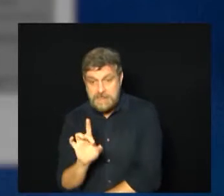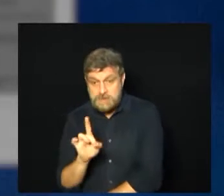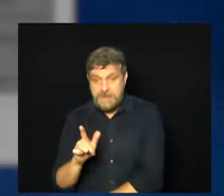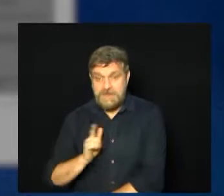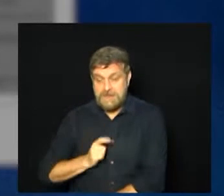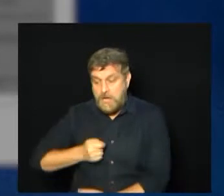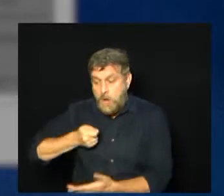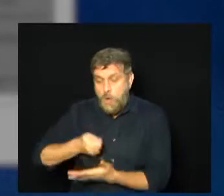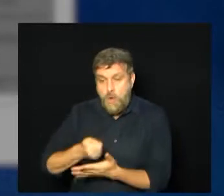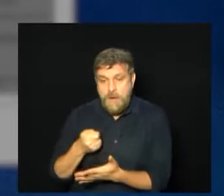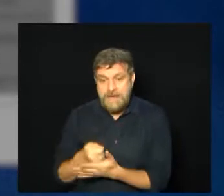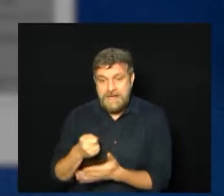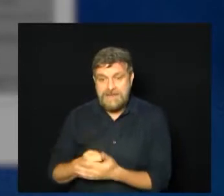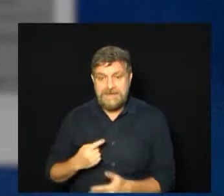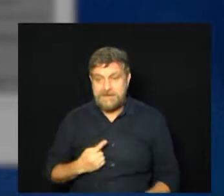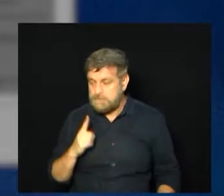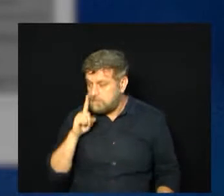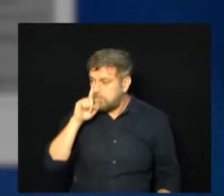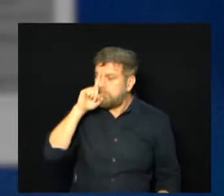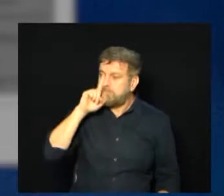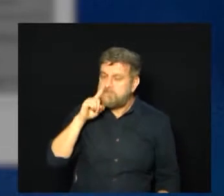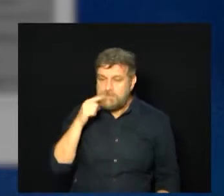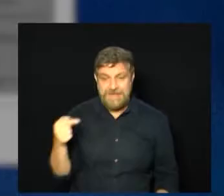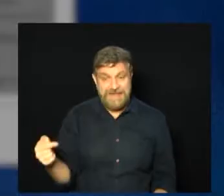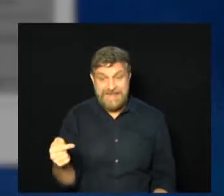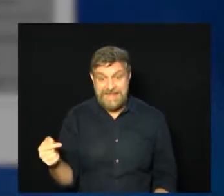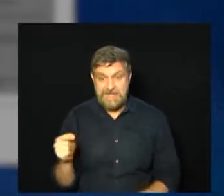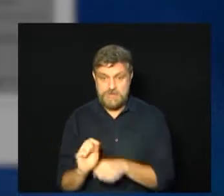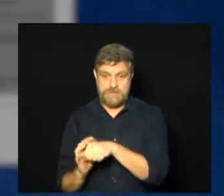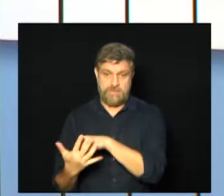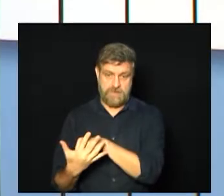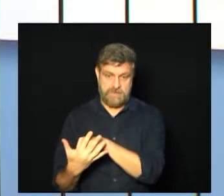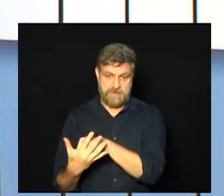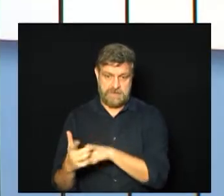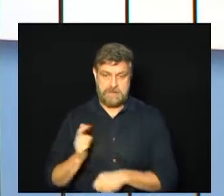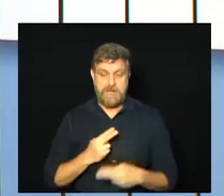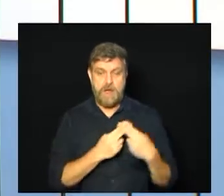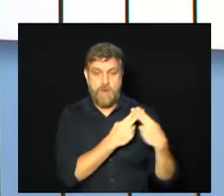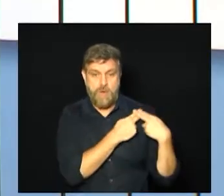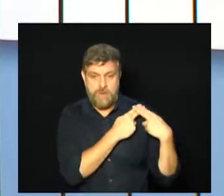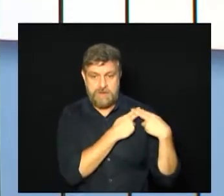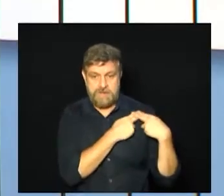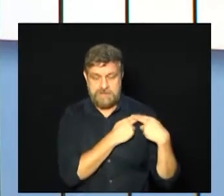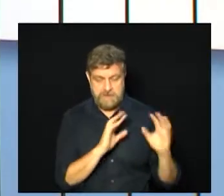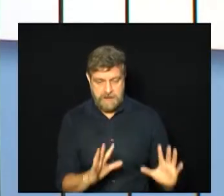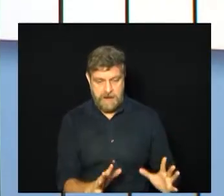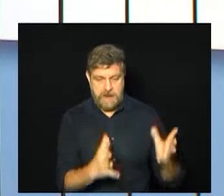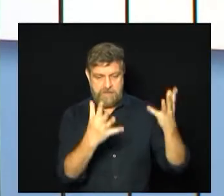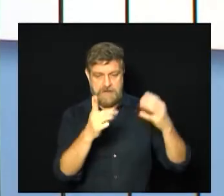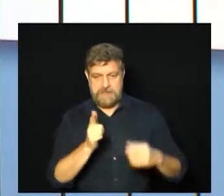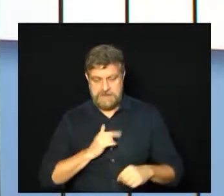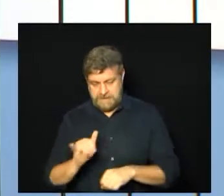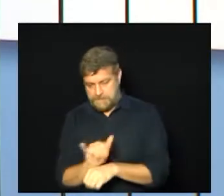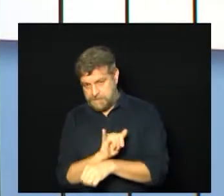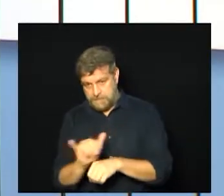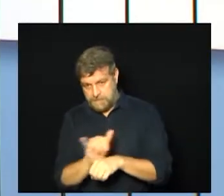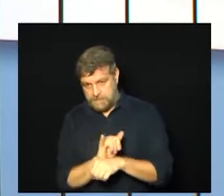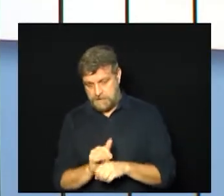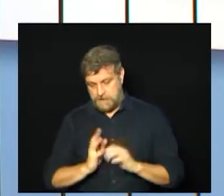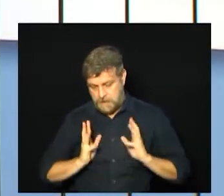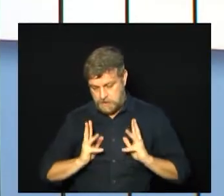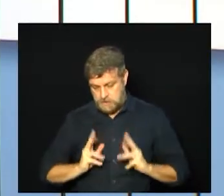será exigido o teste negativo para a Covid-19. O responsável pelo evento deverá adotar medidas de